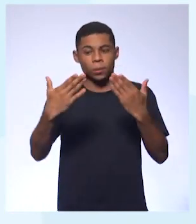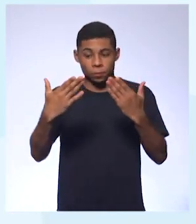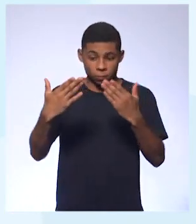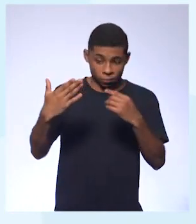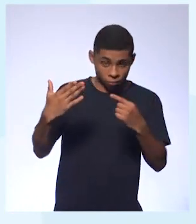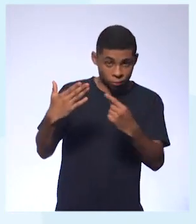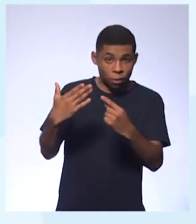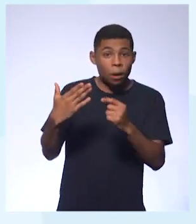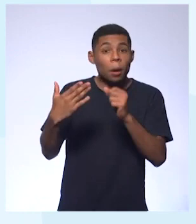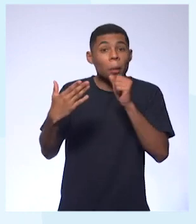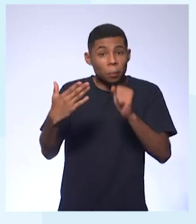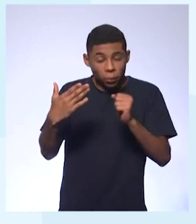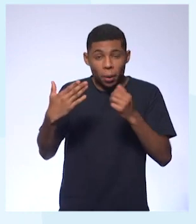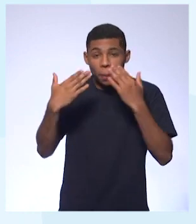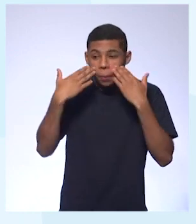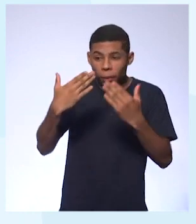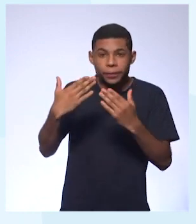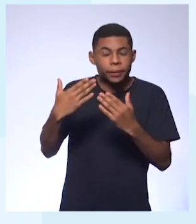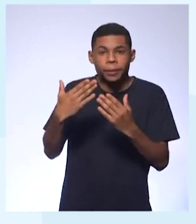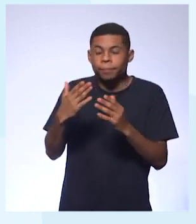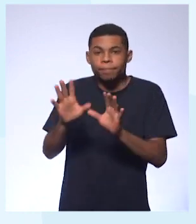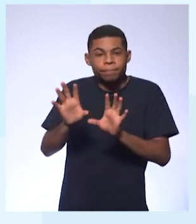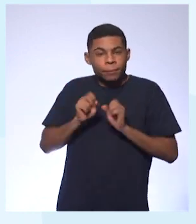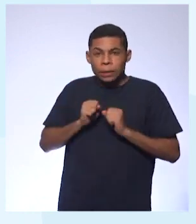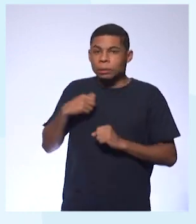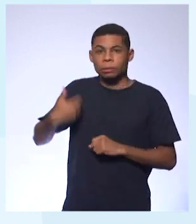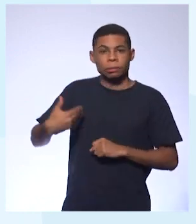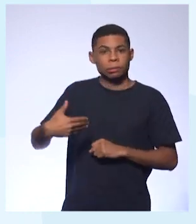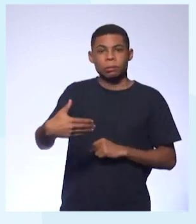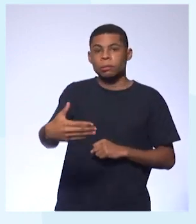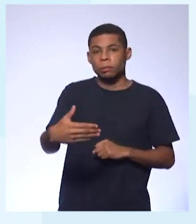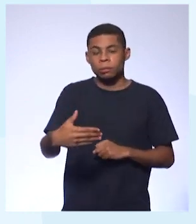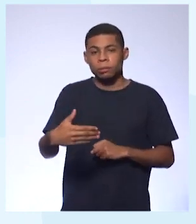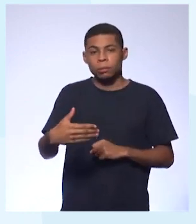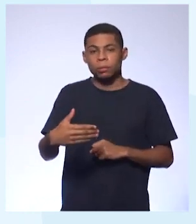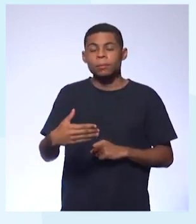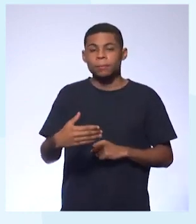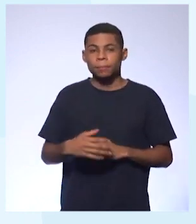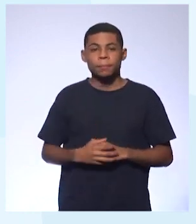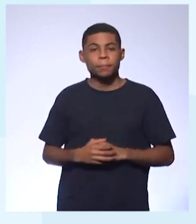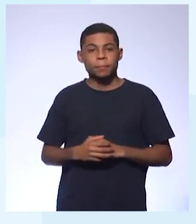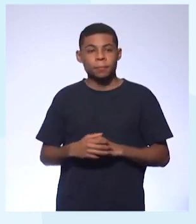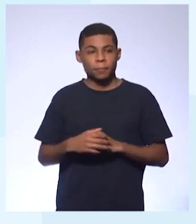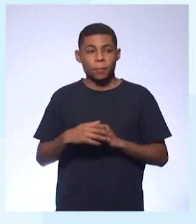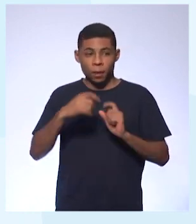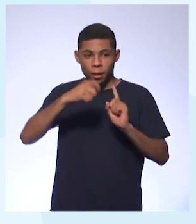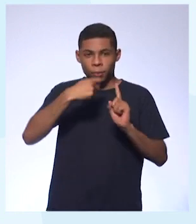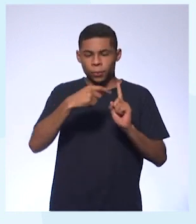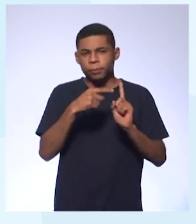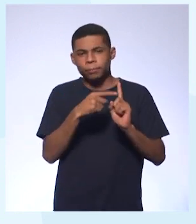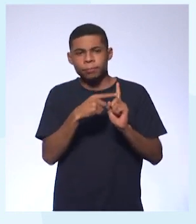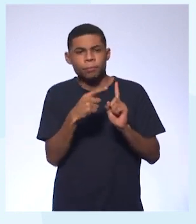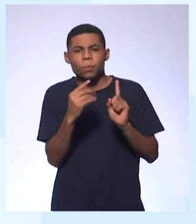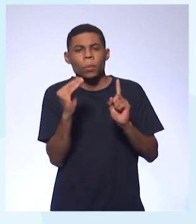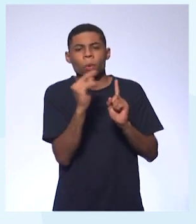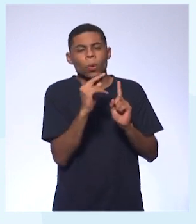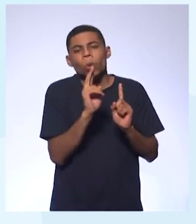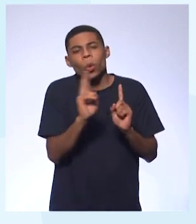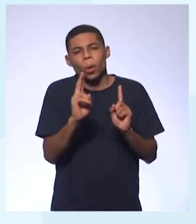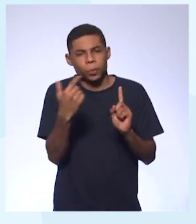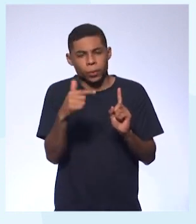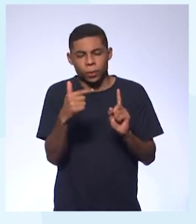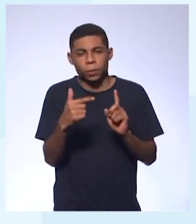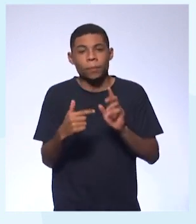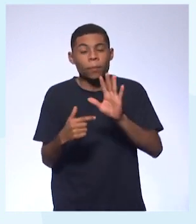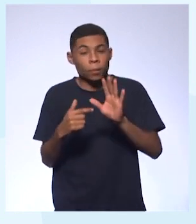podem se tornar hábitos. É um autor desconhecido. Então, preste atenção aos seus atos.